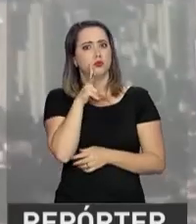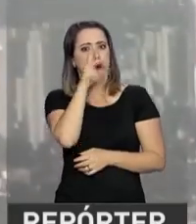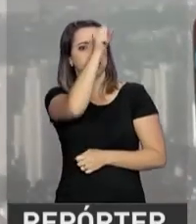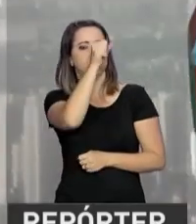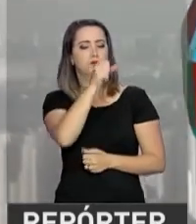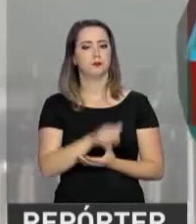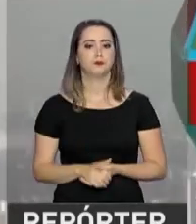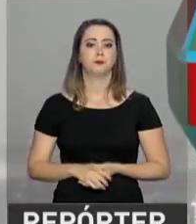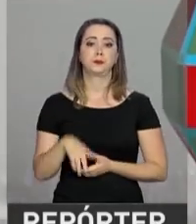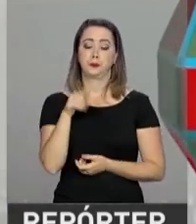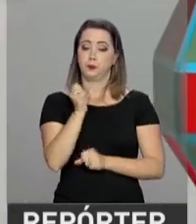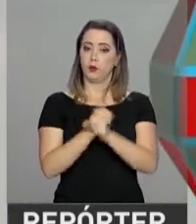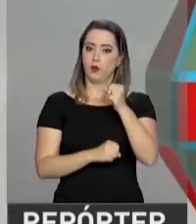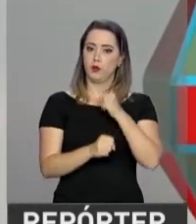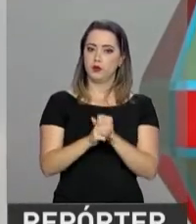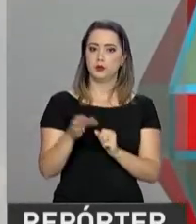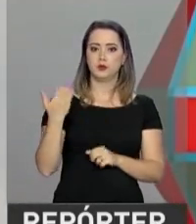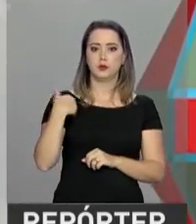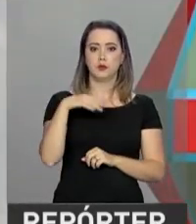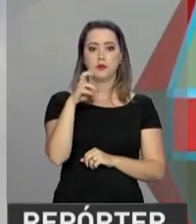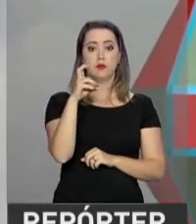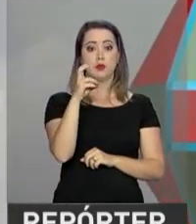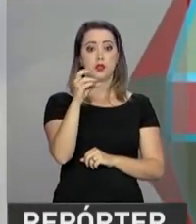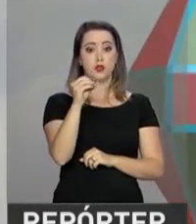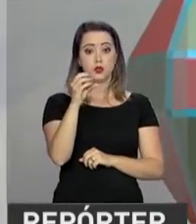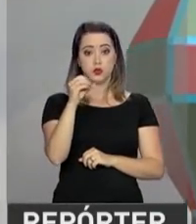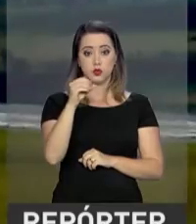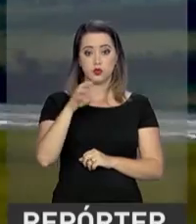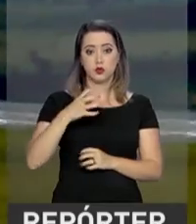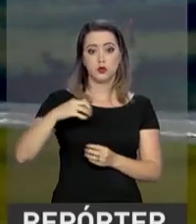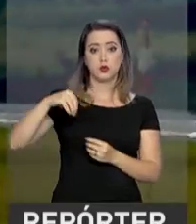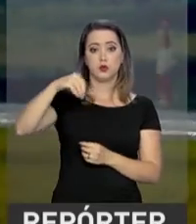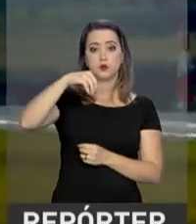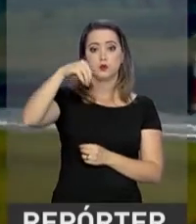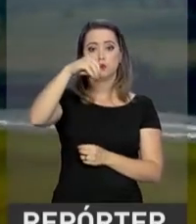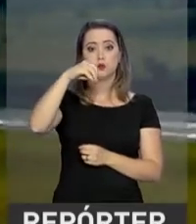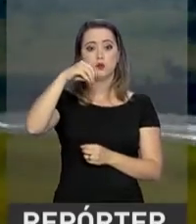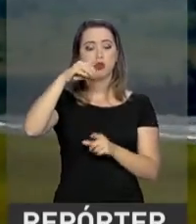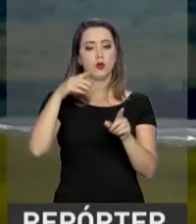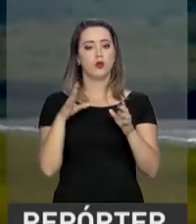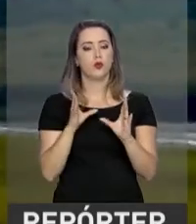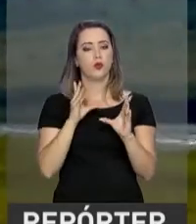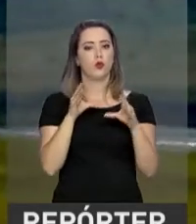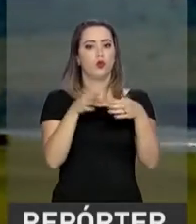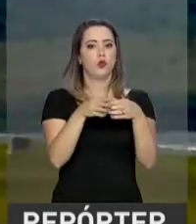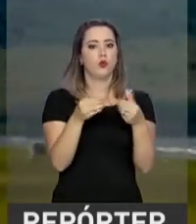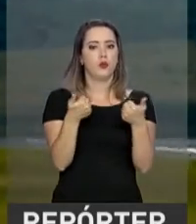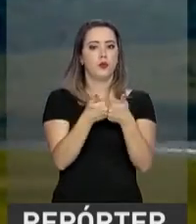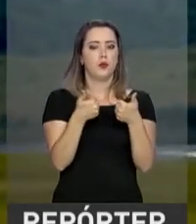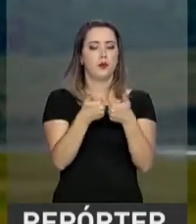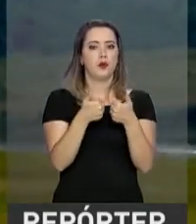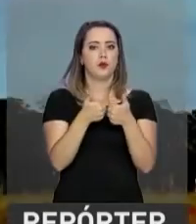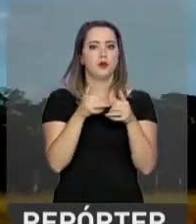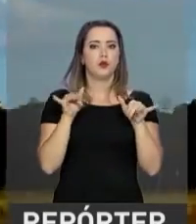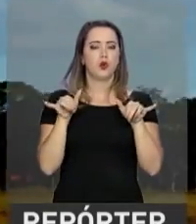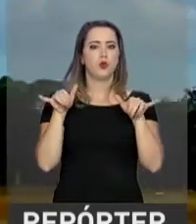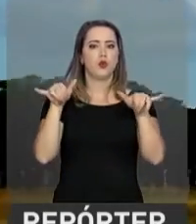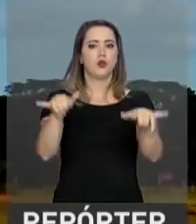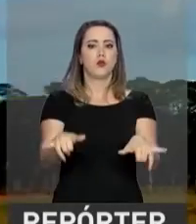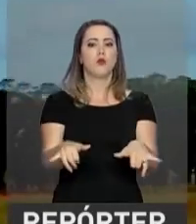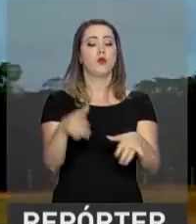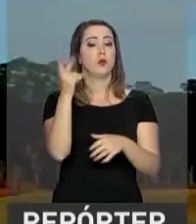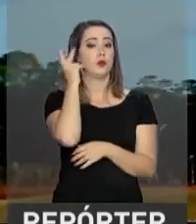foram registrados mais de 500 balões na rota das aeronaves a maioria na região próxima ao aeroporto de guarulhos